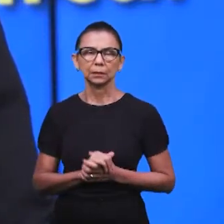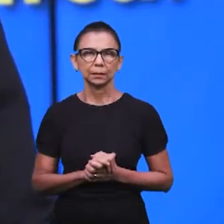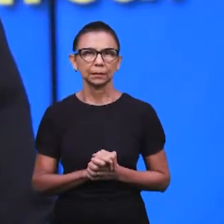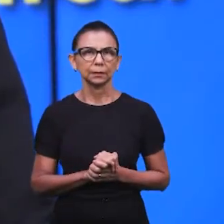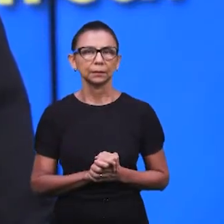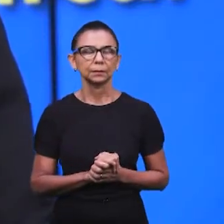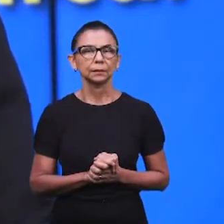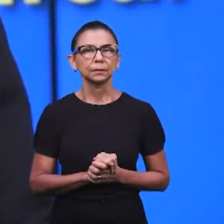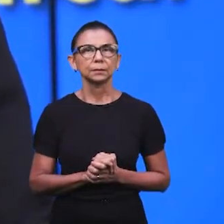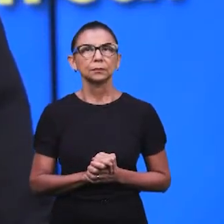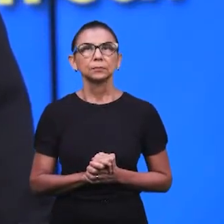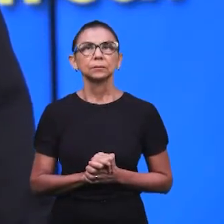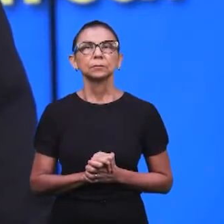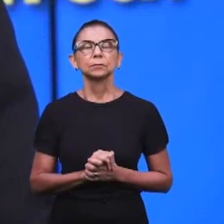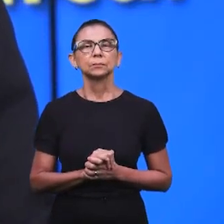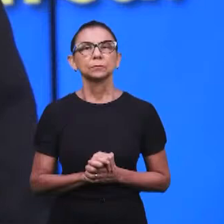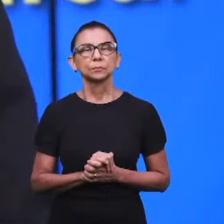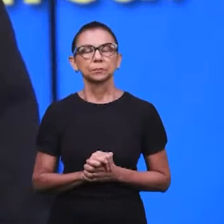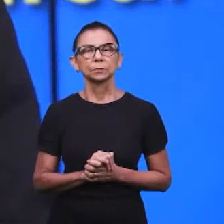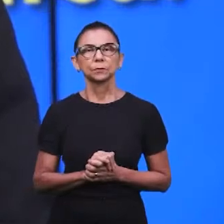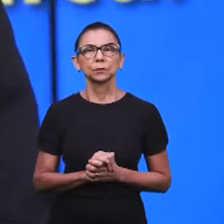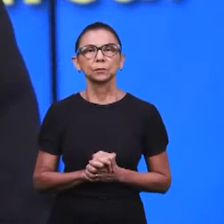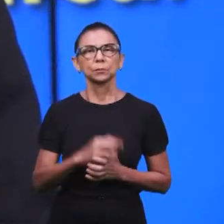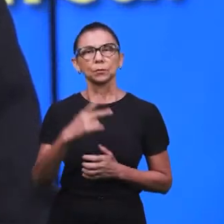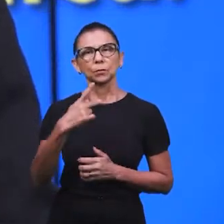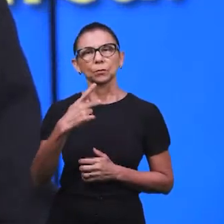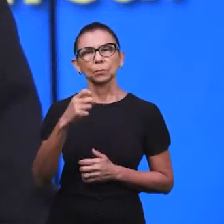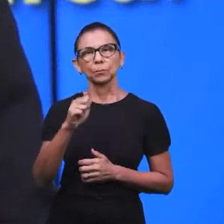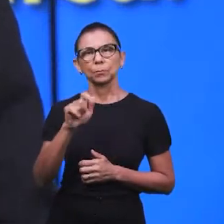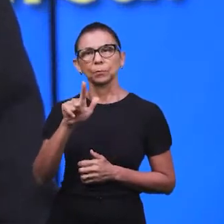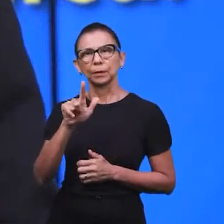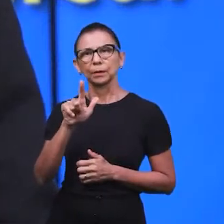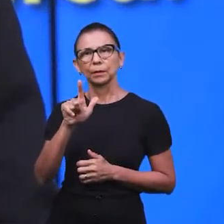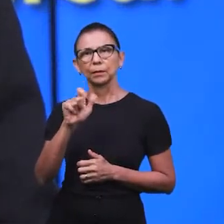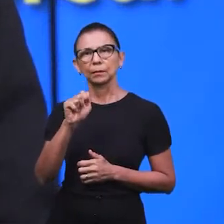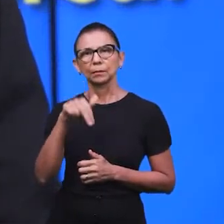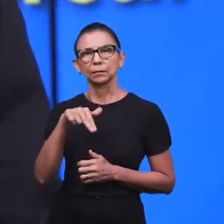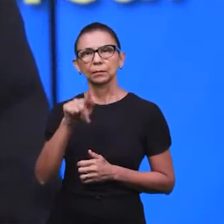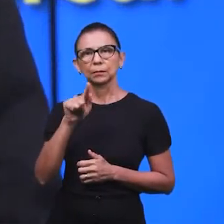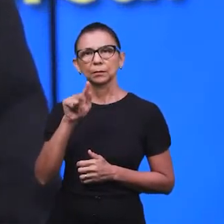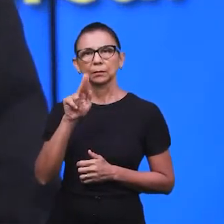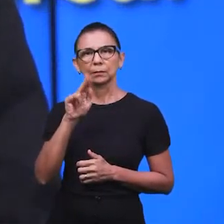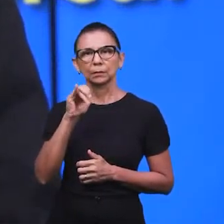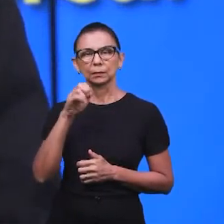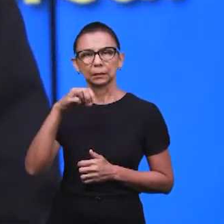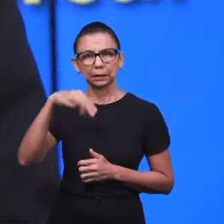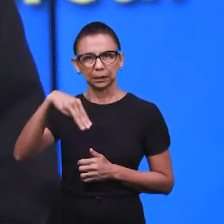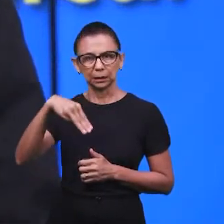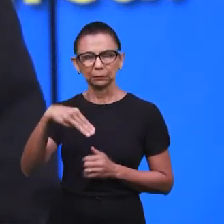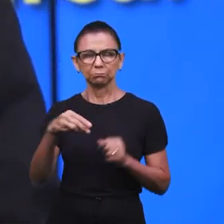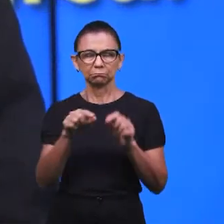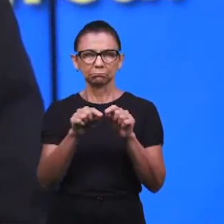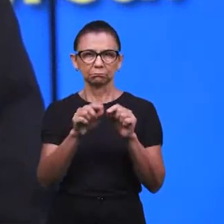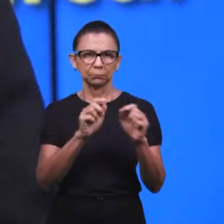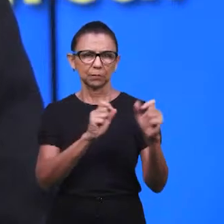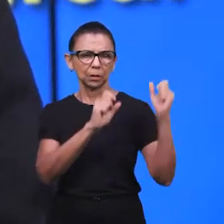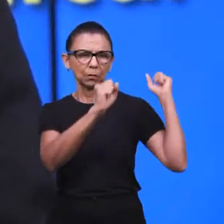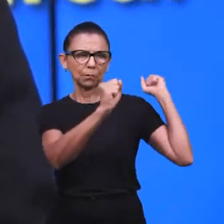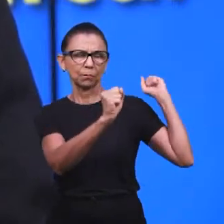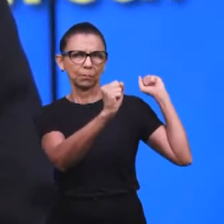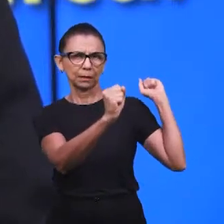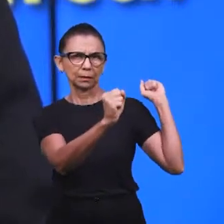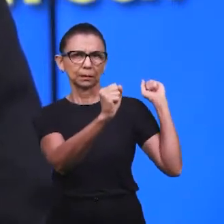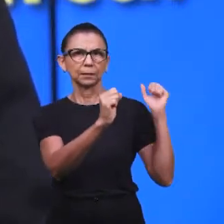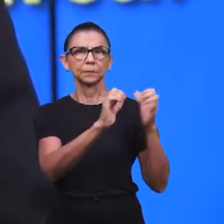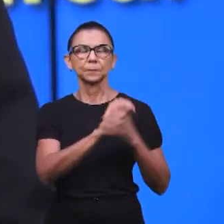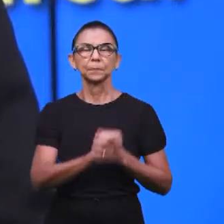homenageado. Então, esse palanquim é uma obra que o Espírito Santo realiza na nossa vida, nos tornando o lugar onde aqui,